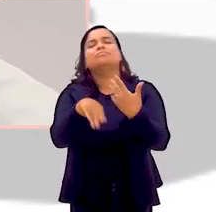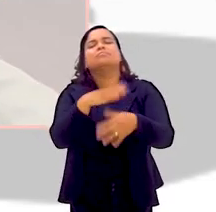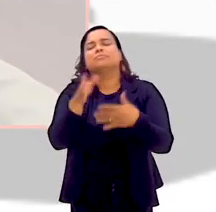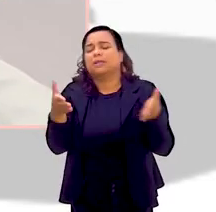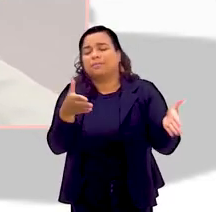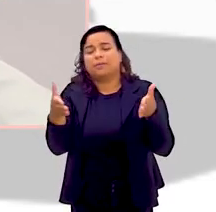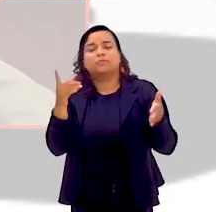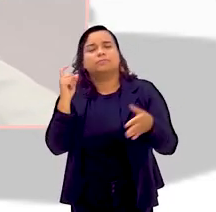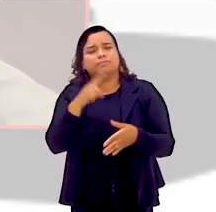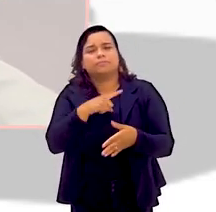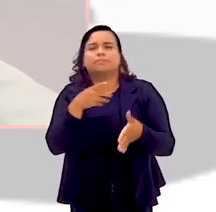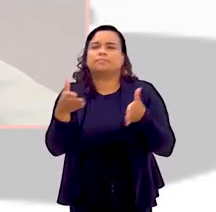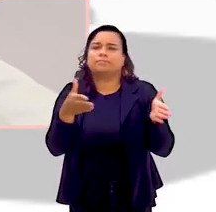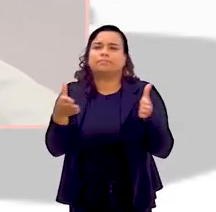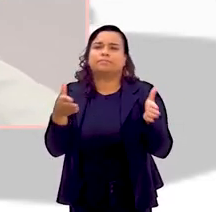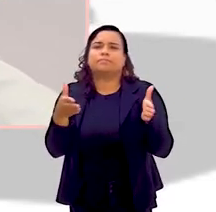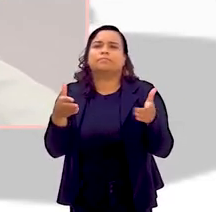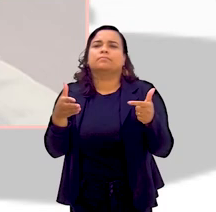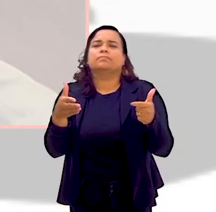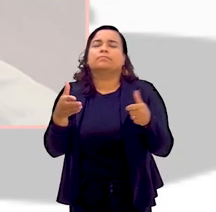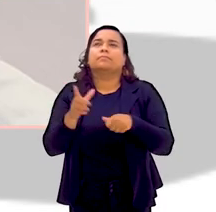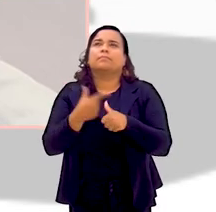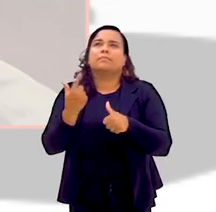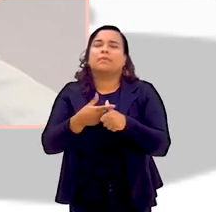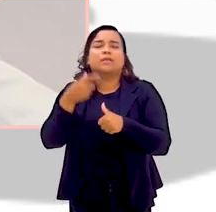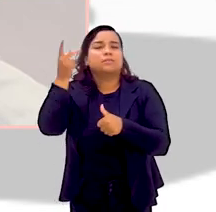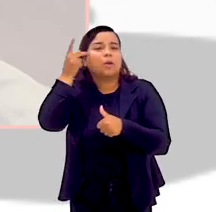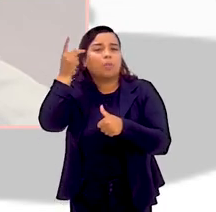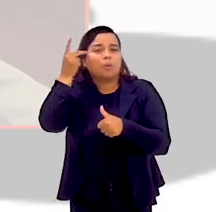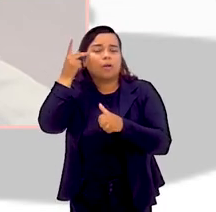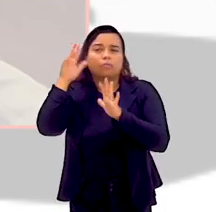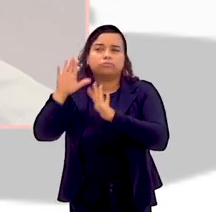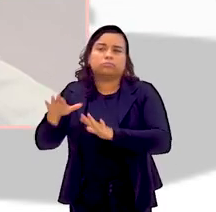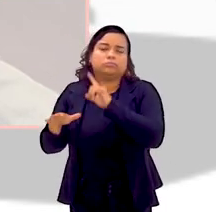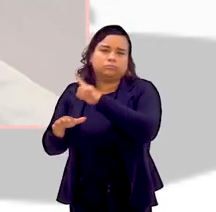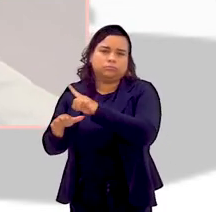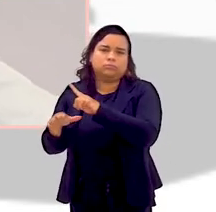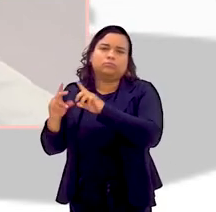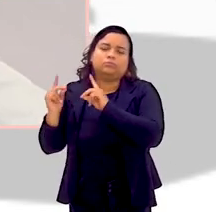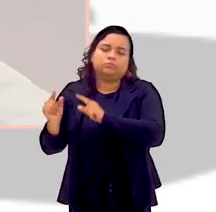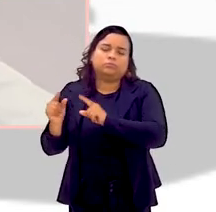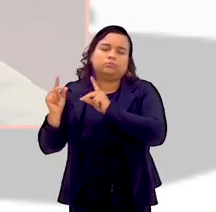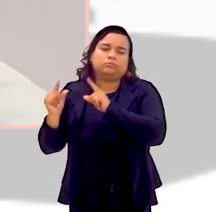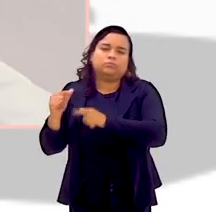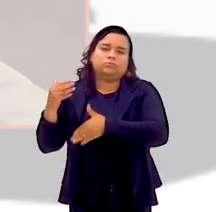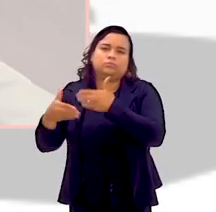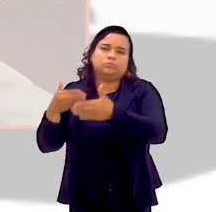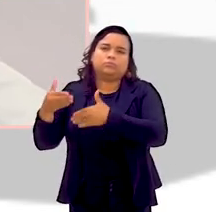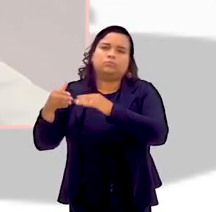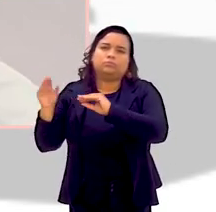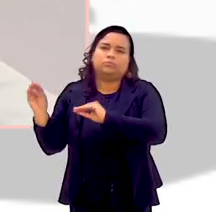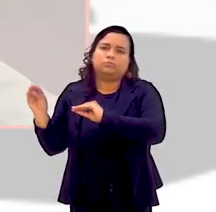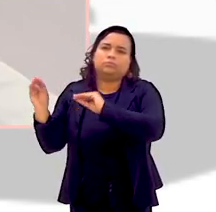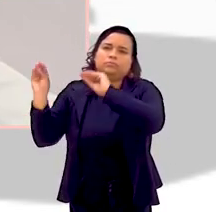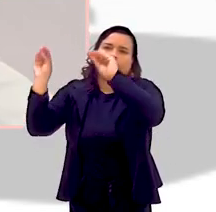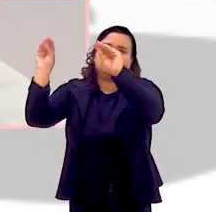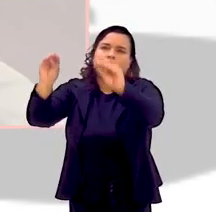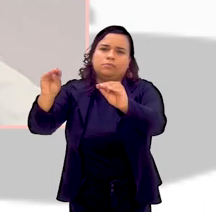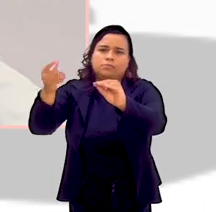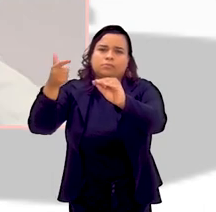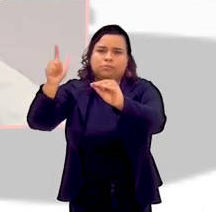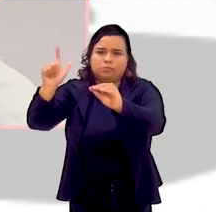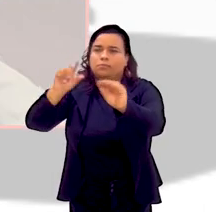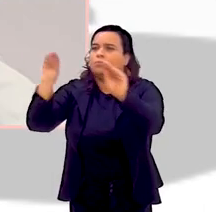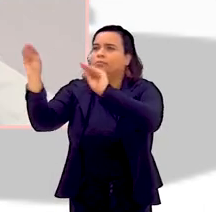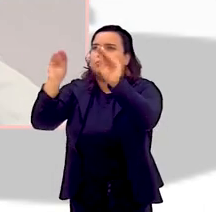foi itinerante. Depois, aliás, primeiro se fixou em São Paulo de maneira perene durante um tempo, depois passou a ser itinerante, agora